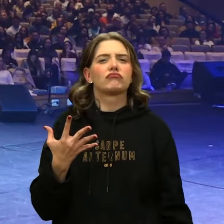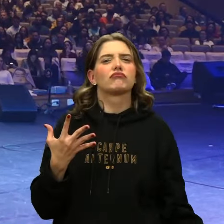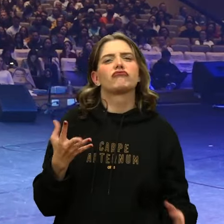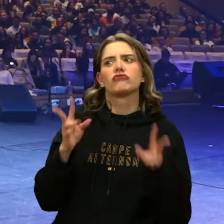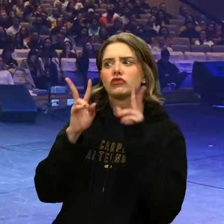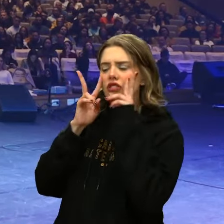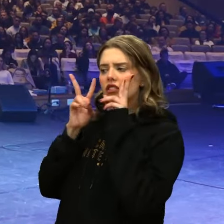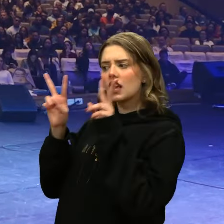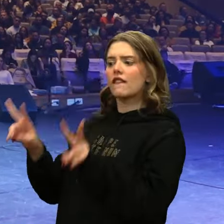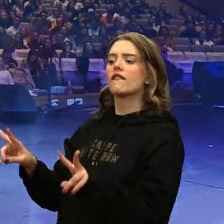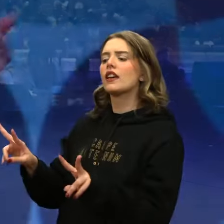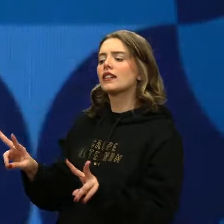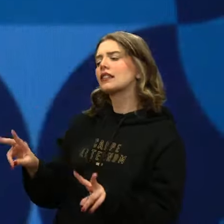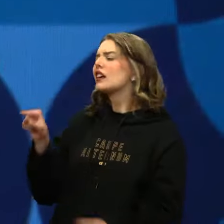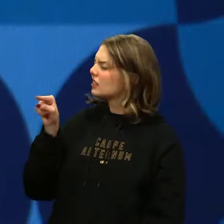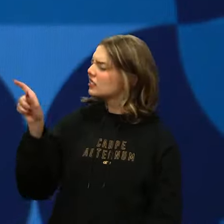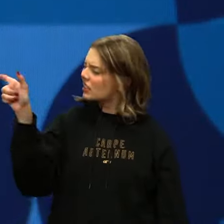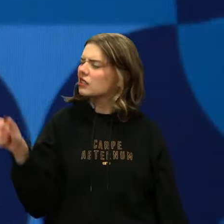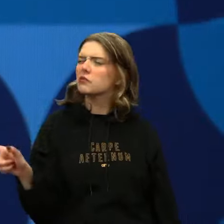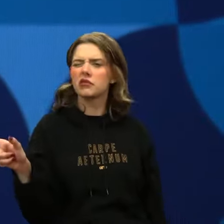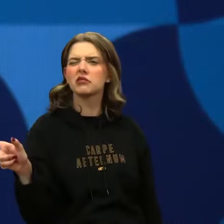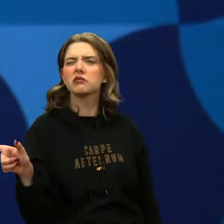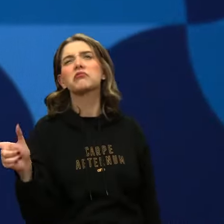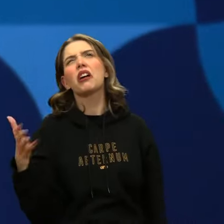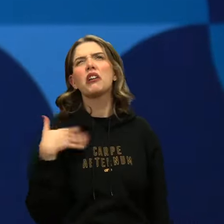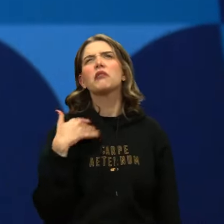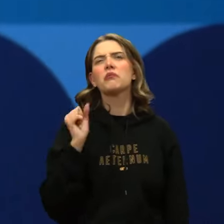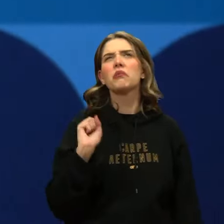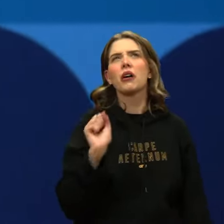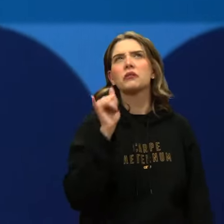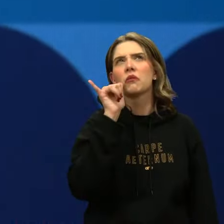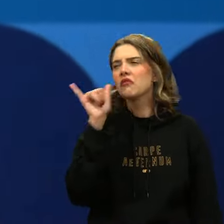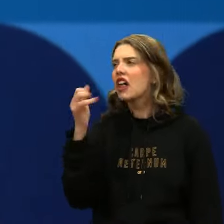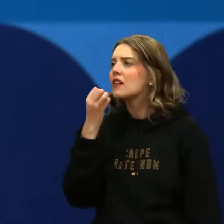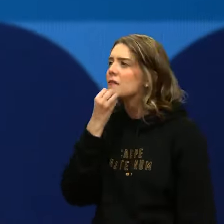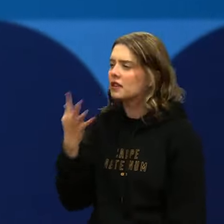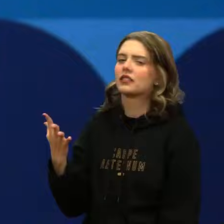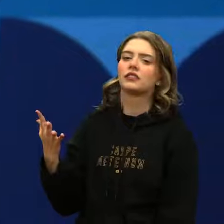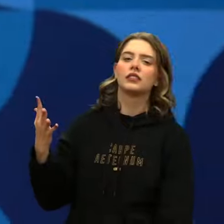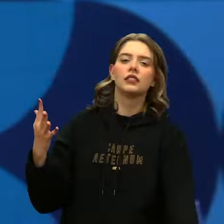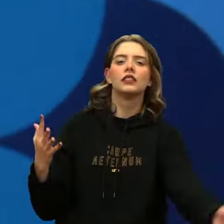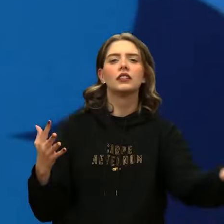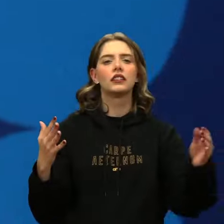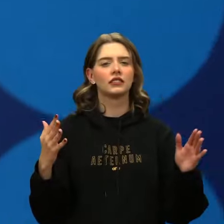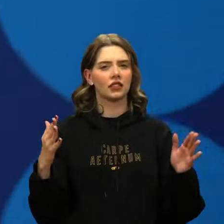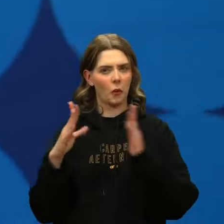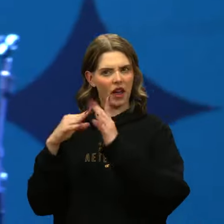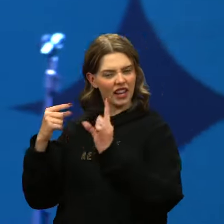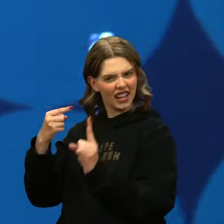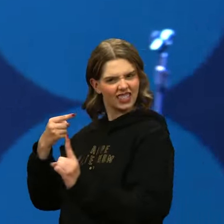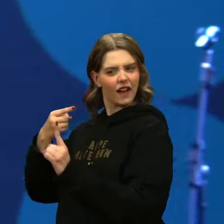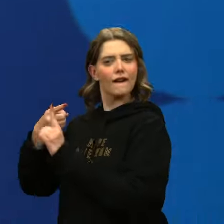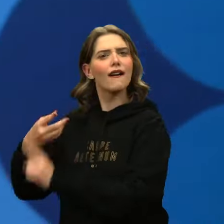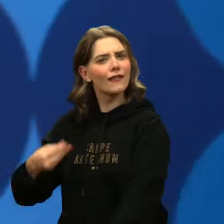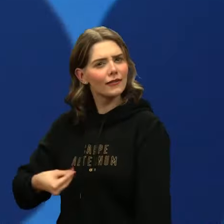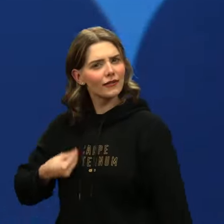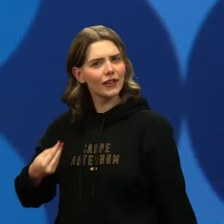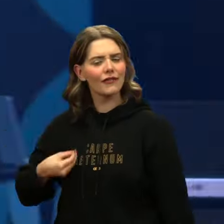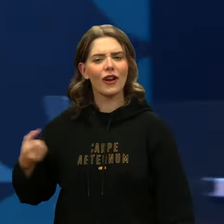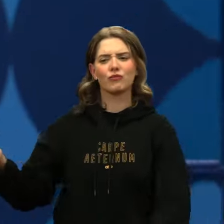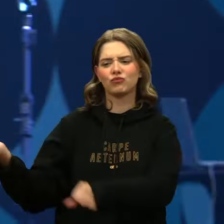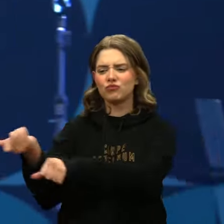para um cristão e dizer, esse é um cristão elogiável? A gente pensa às vezes, ah, é uma igreja pulsante, uma igreja que investe,